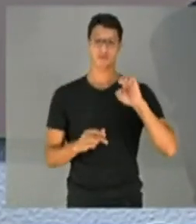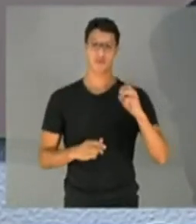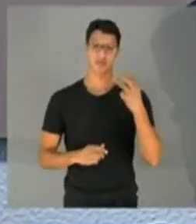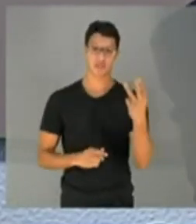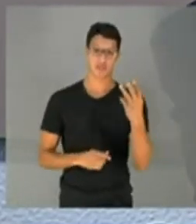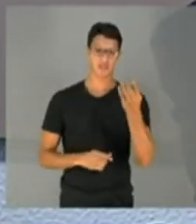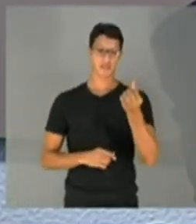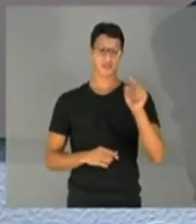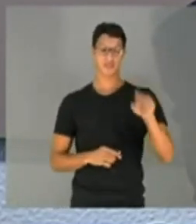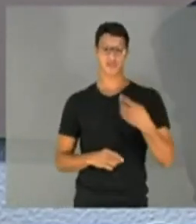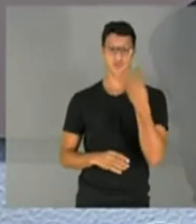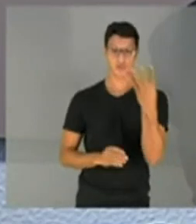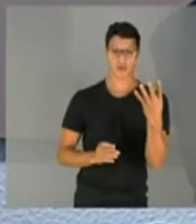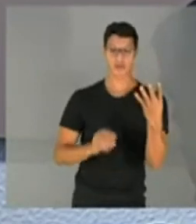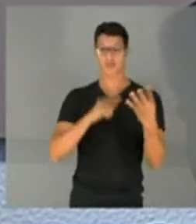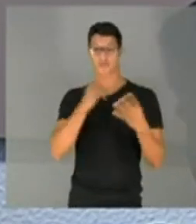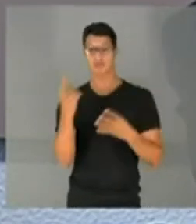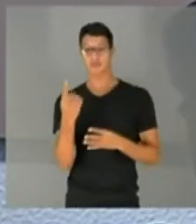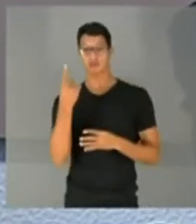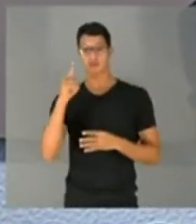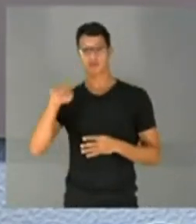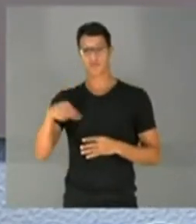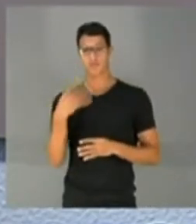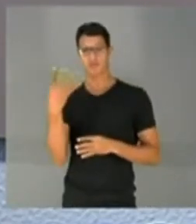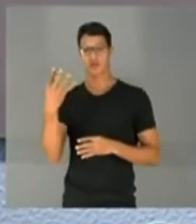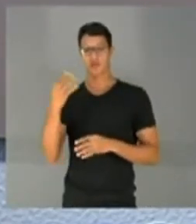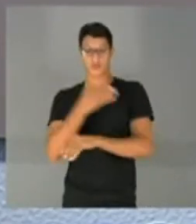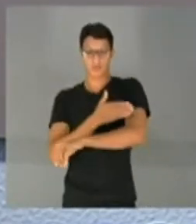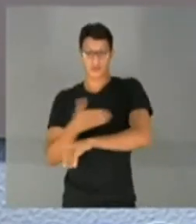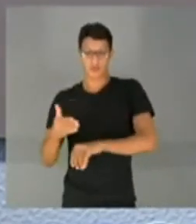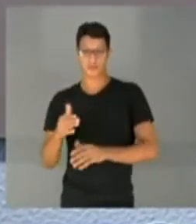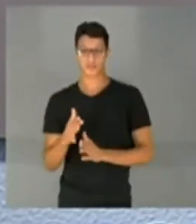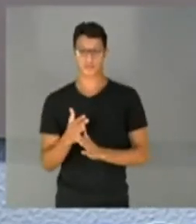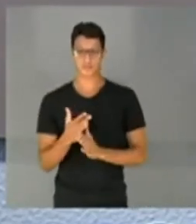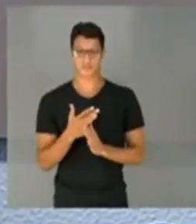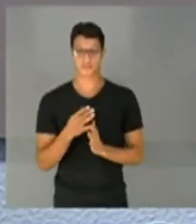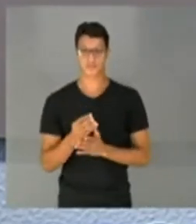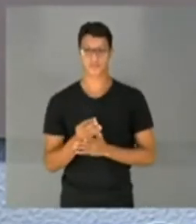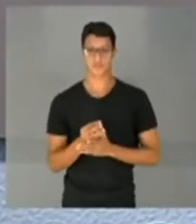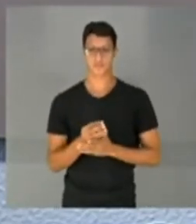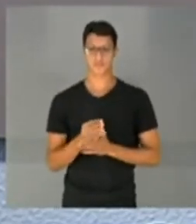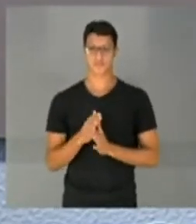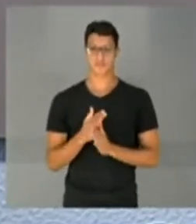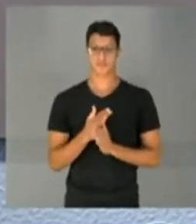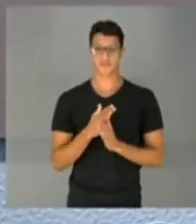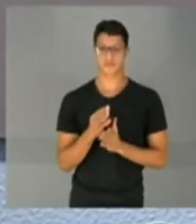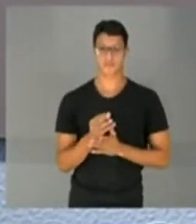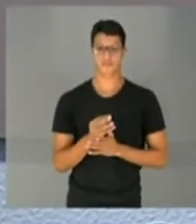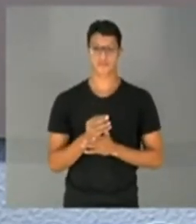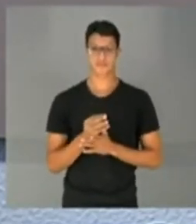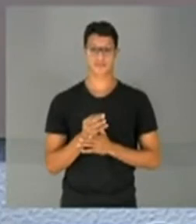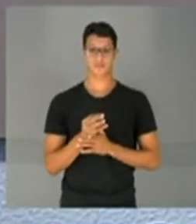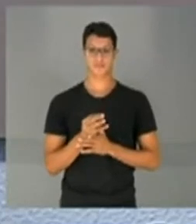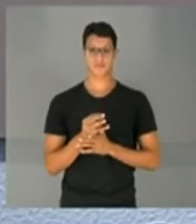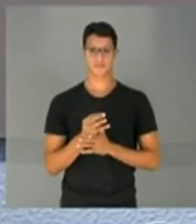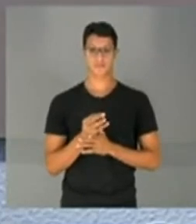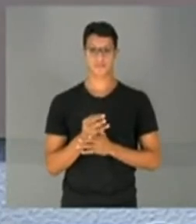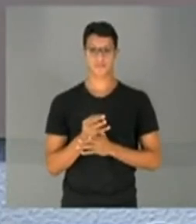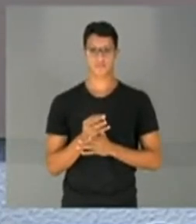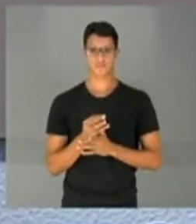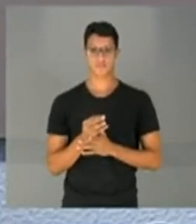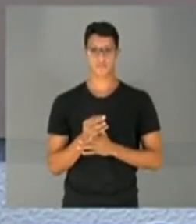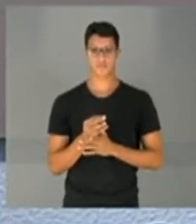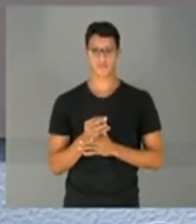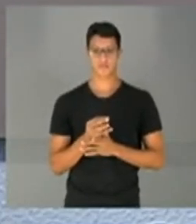6,4 de doentes entre os indígenas, 1,4 entre os brancos. Isso é que permitiu ao governo federal priorizar a vacinação da população